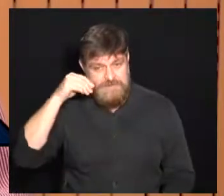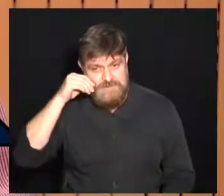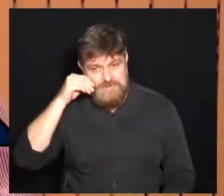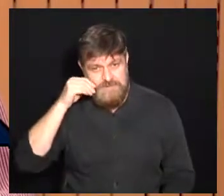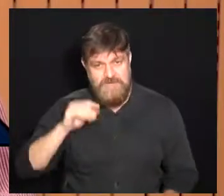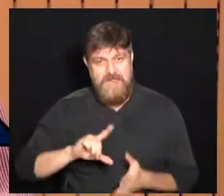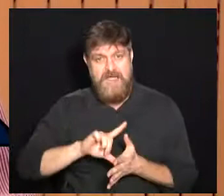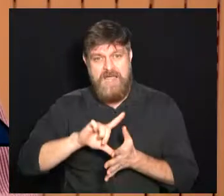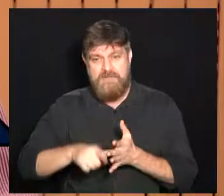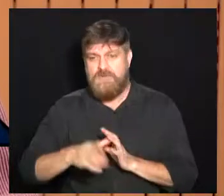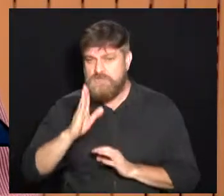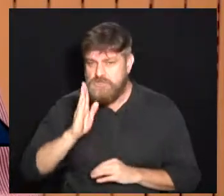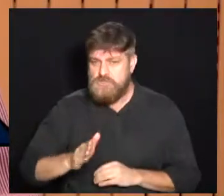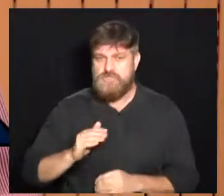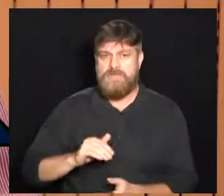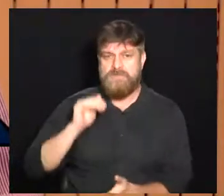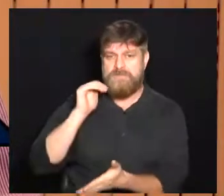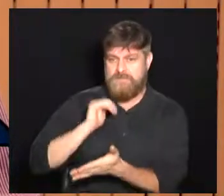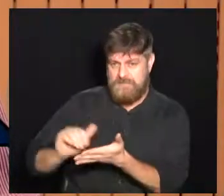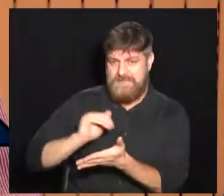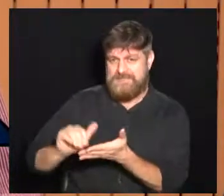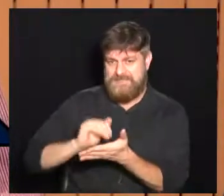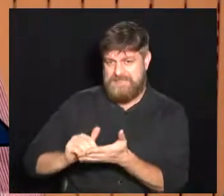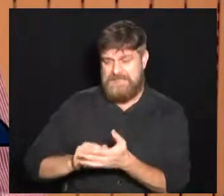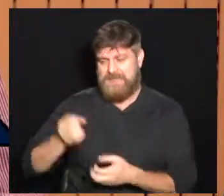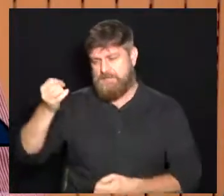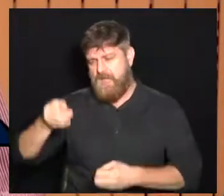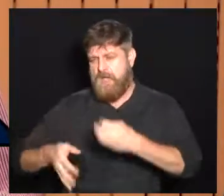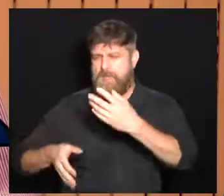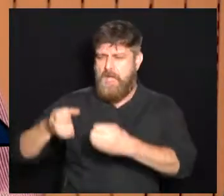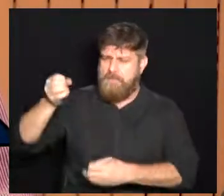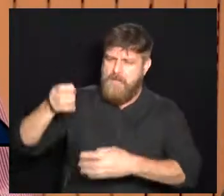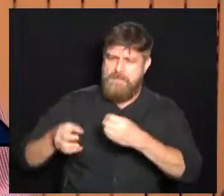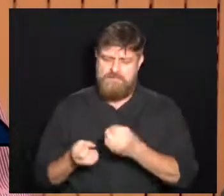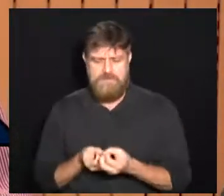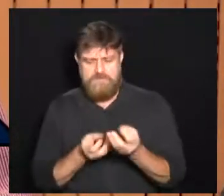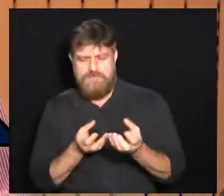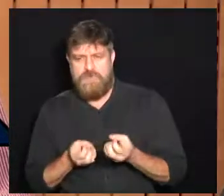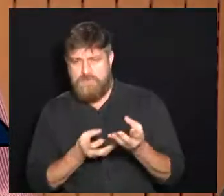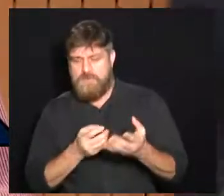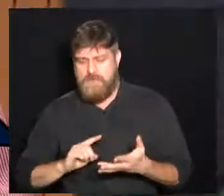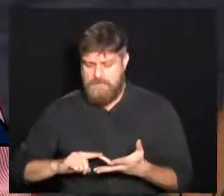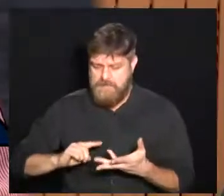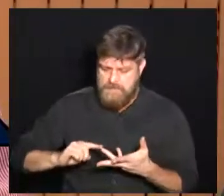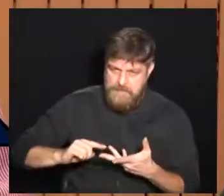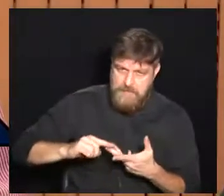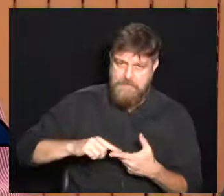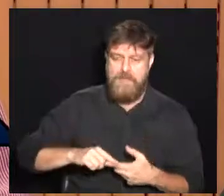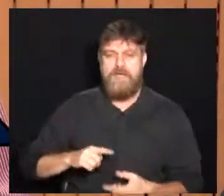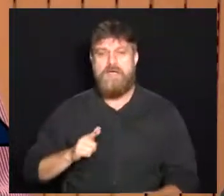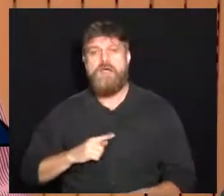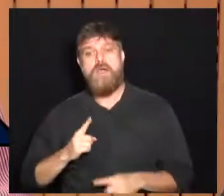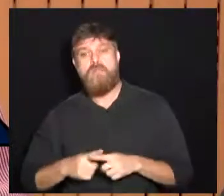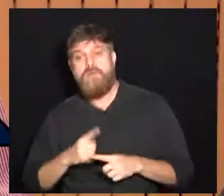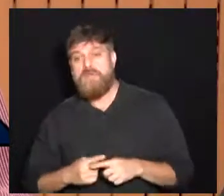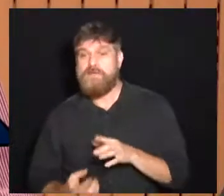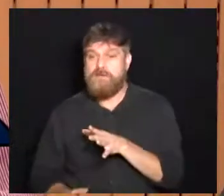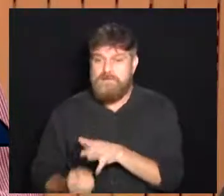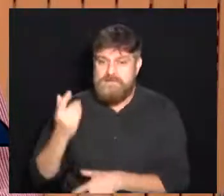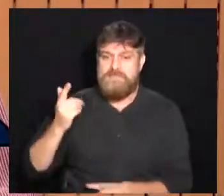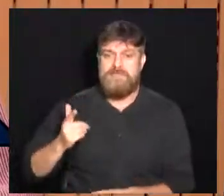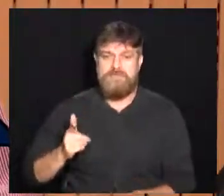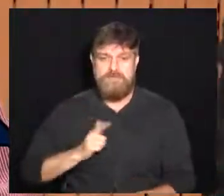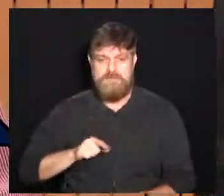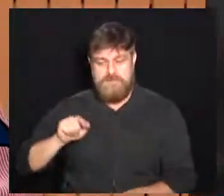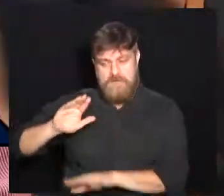já passar a fala da secretária. A secretária irá expor os motivos, as justificativas, os